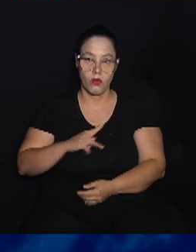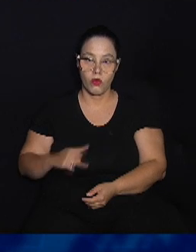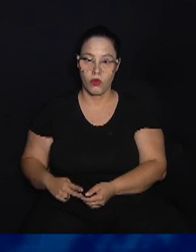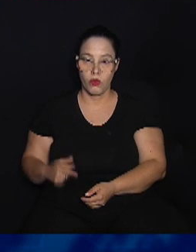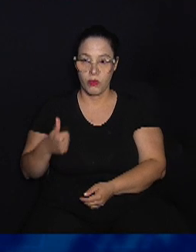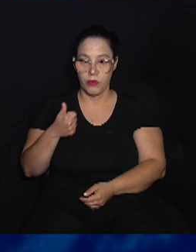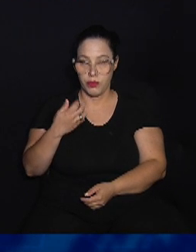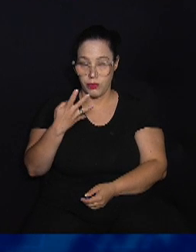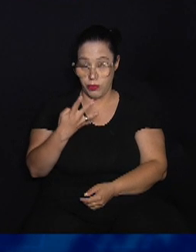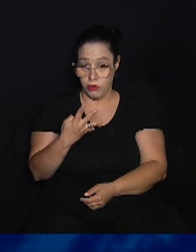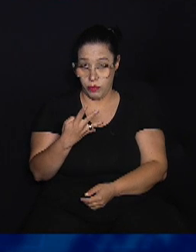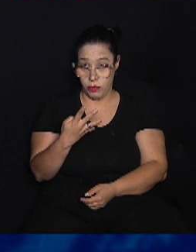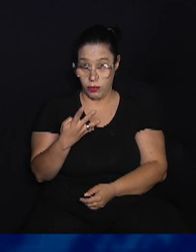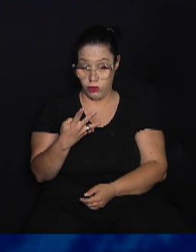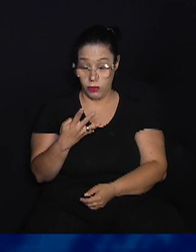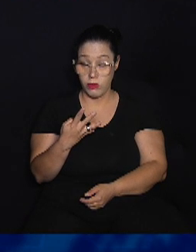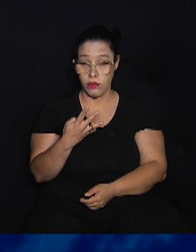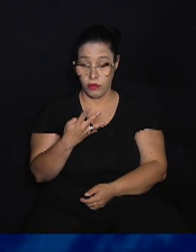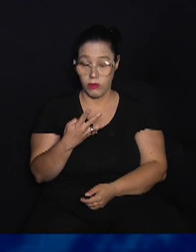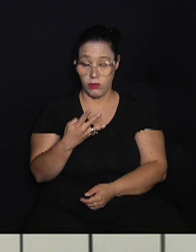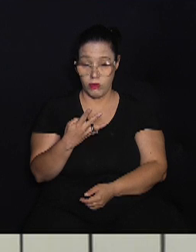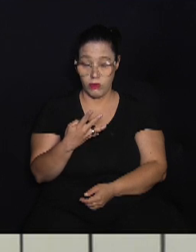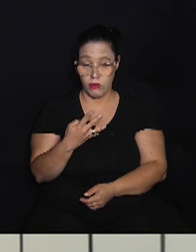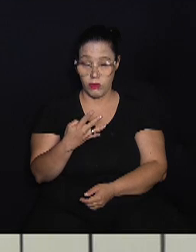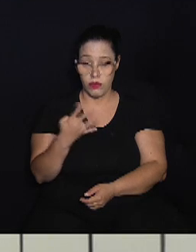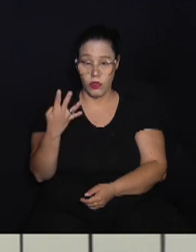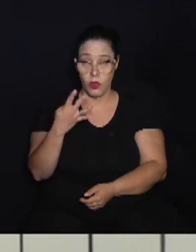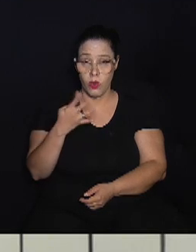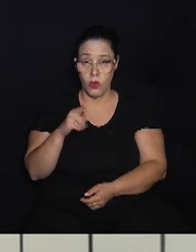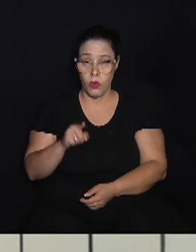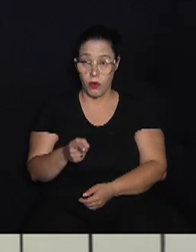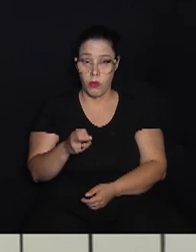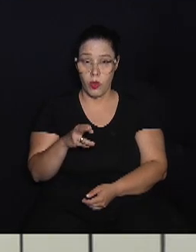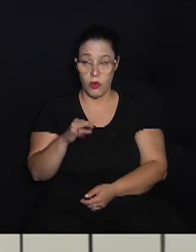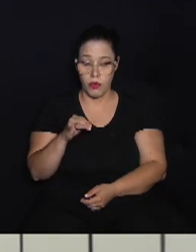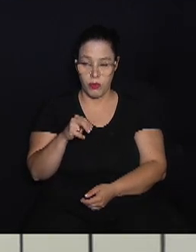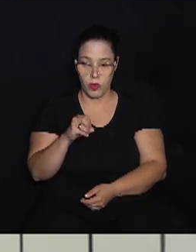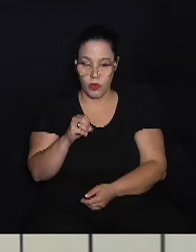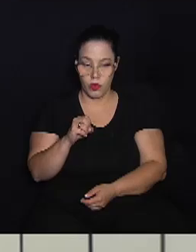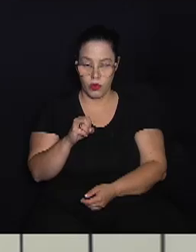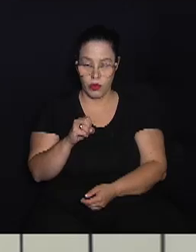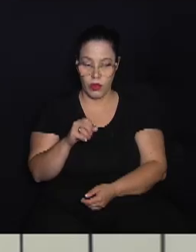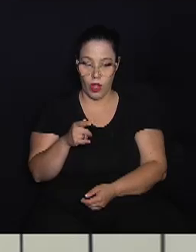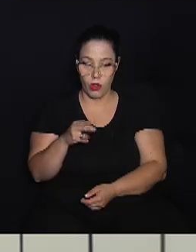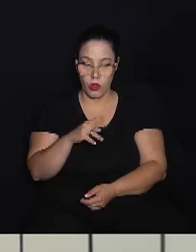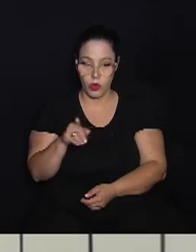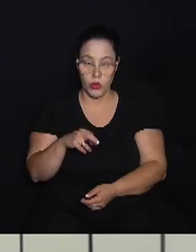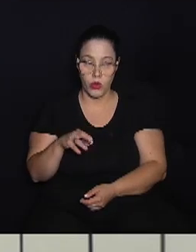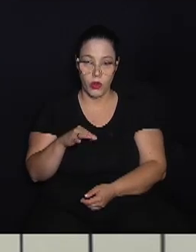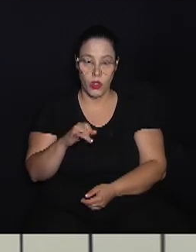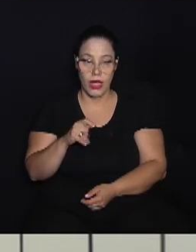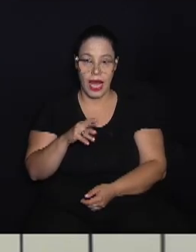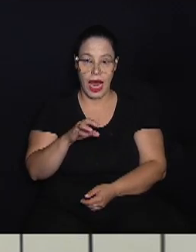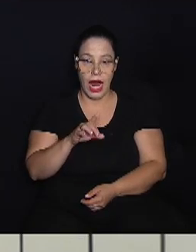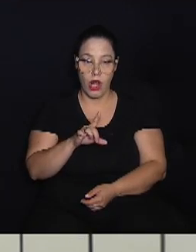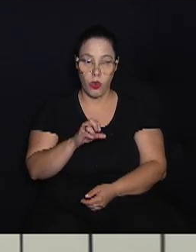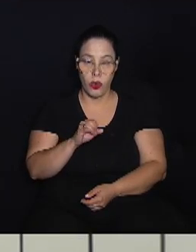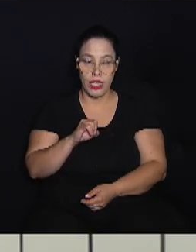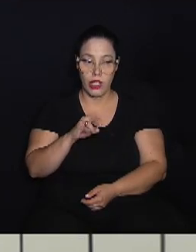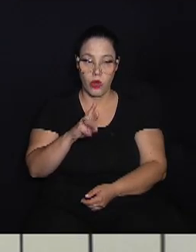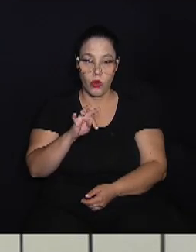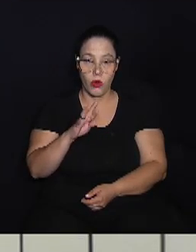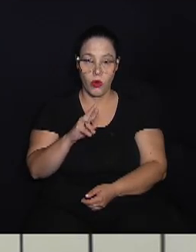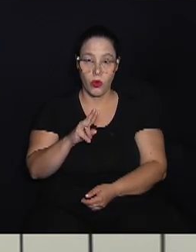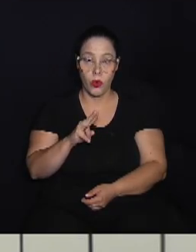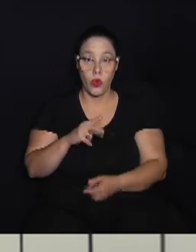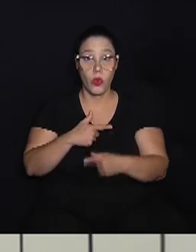14º na tabela de classificação e está a 4 pontos da zona de rebaixamento. O Galo de Itu está se recuperando e